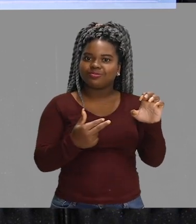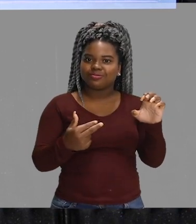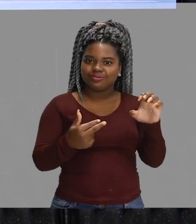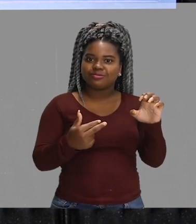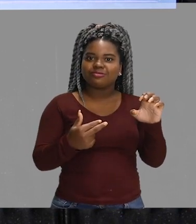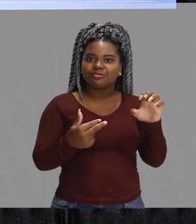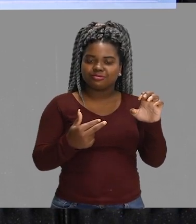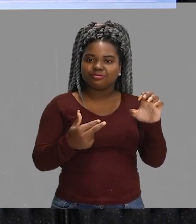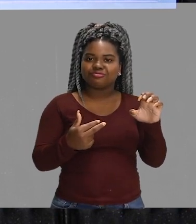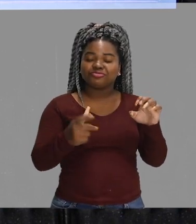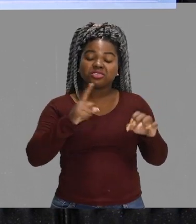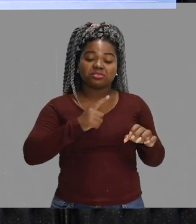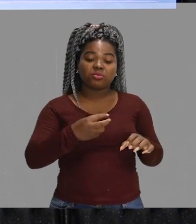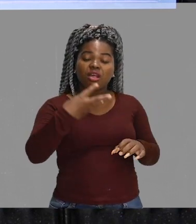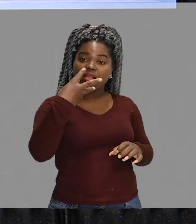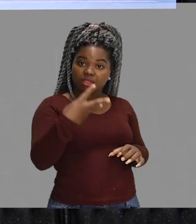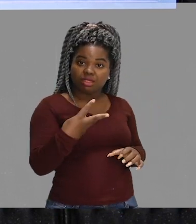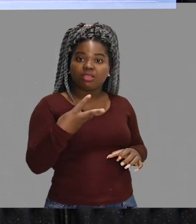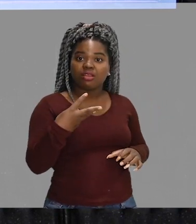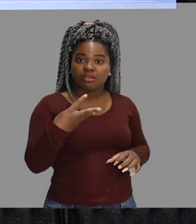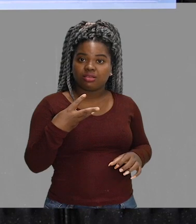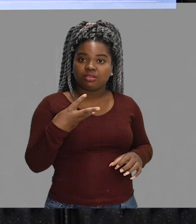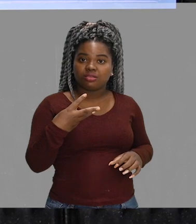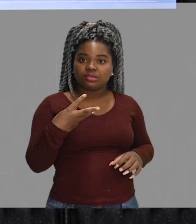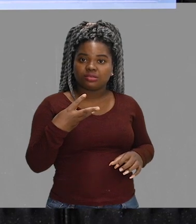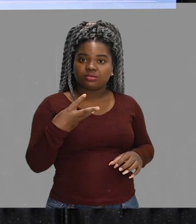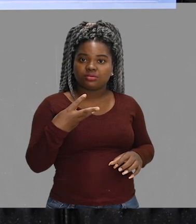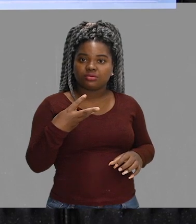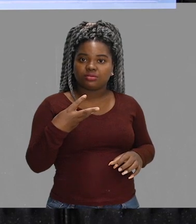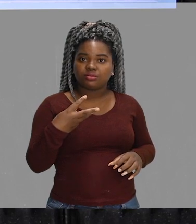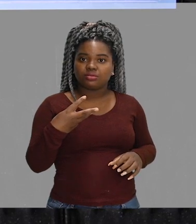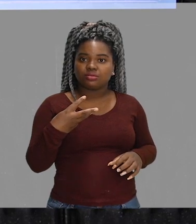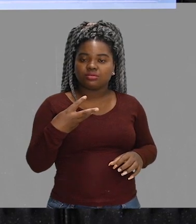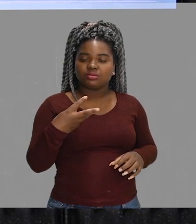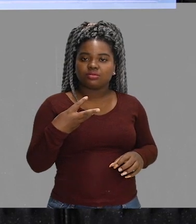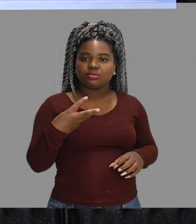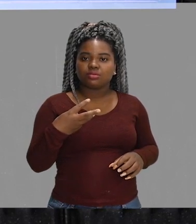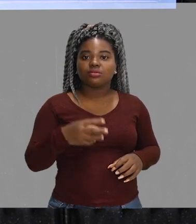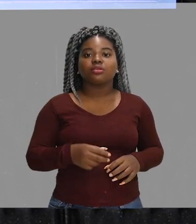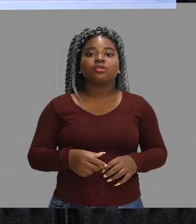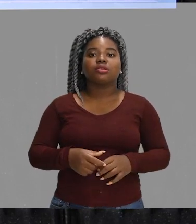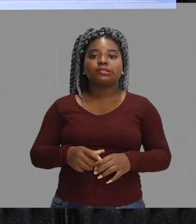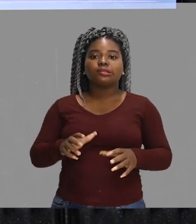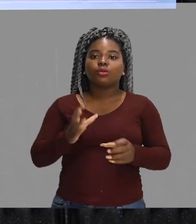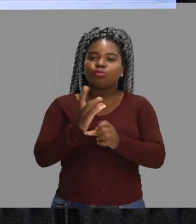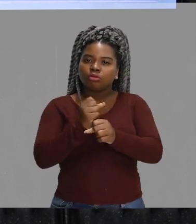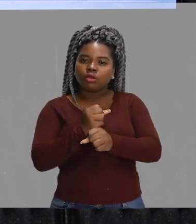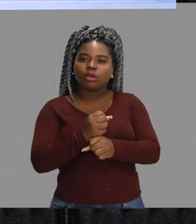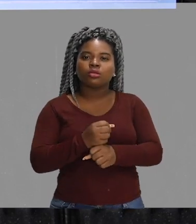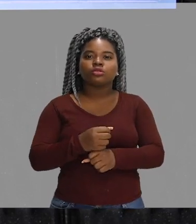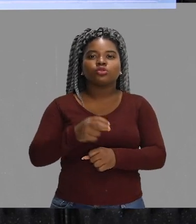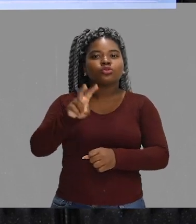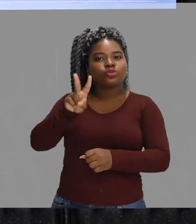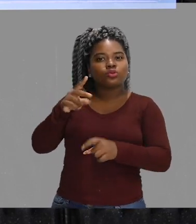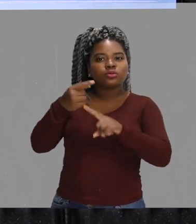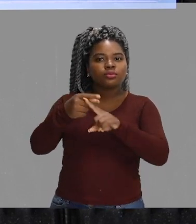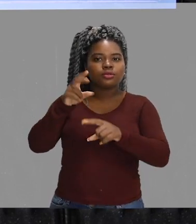2 elétrons. E como será a sua distribuição eletrônica? 1s2. Vamos